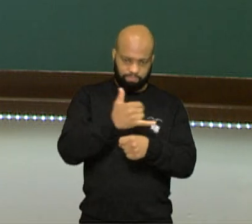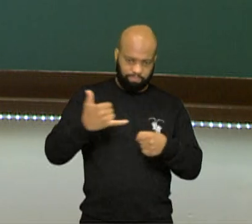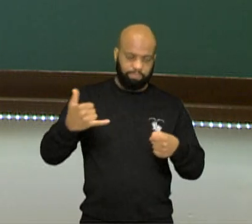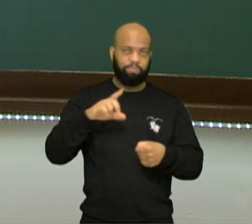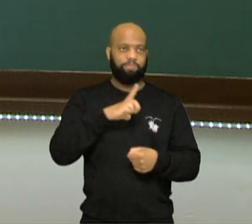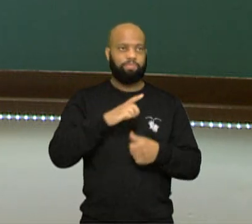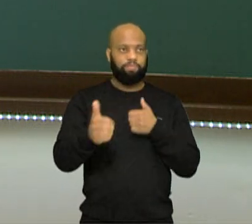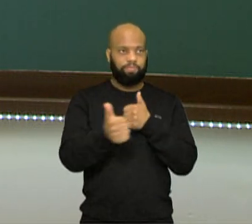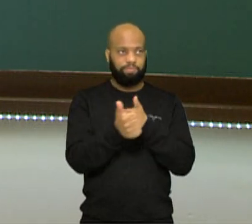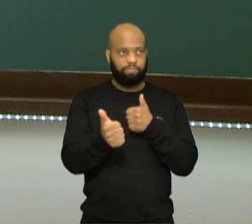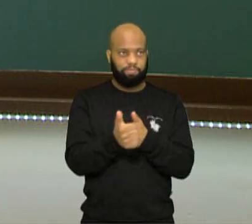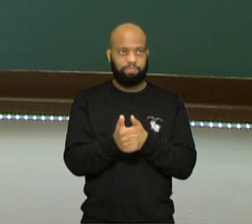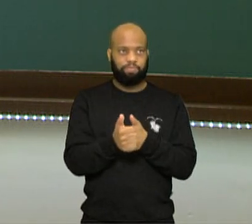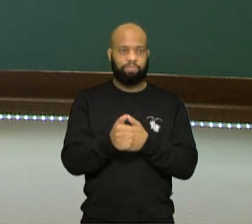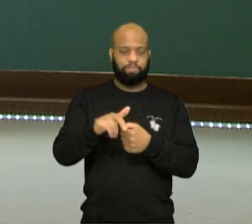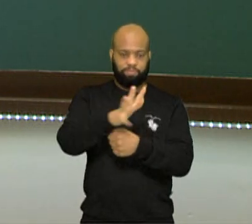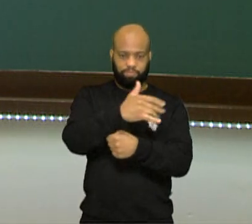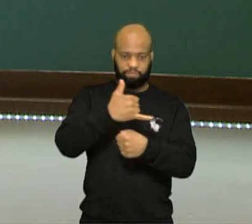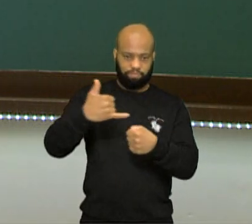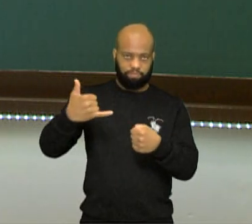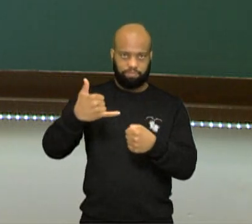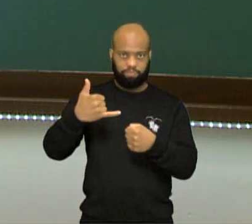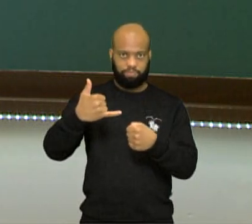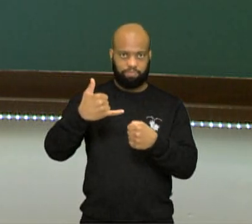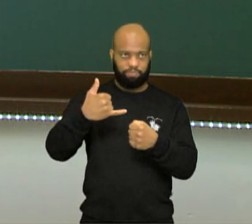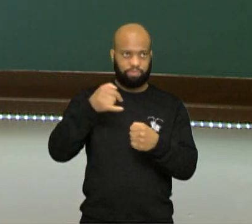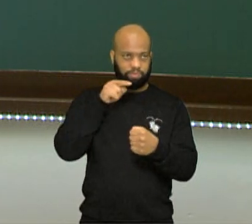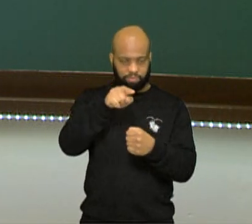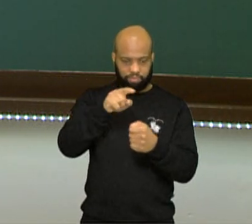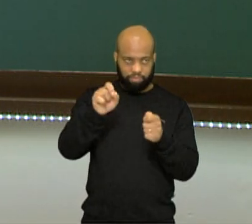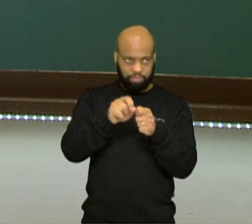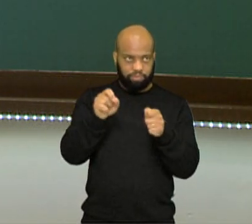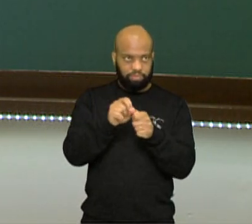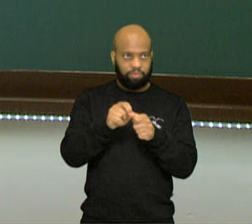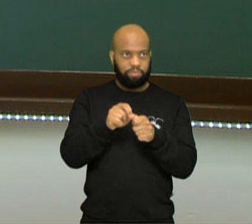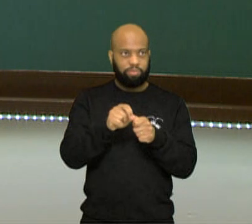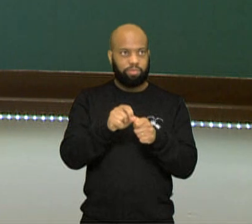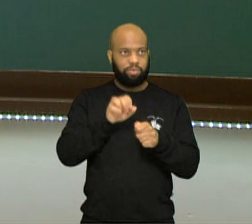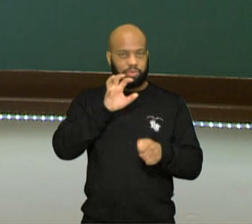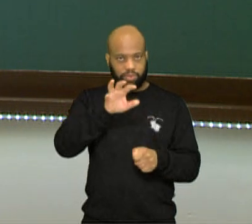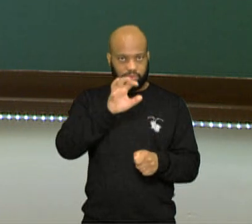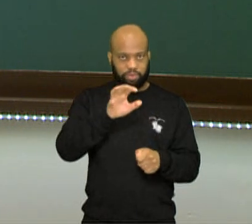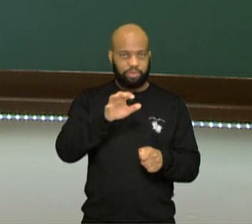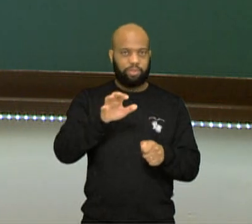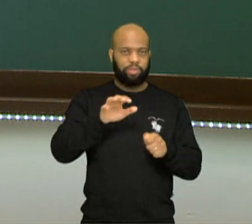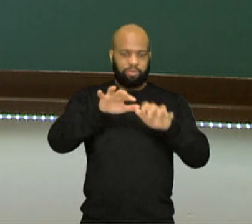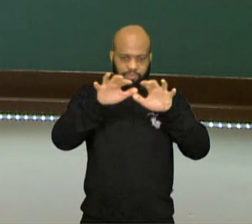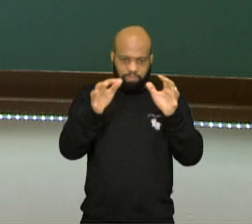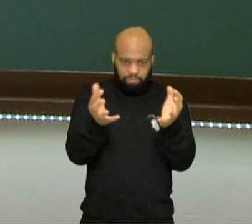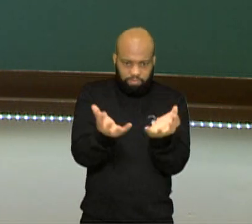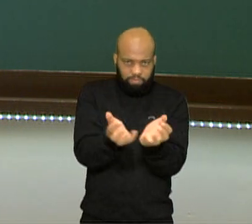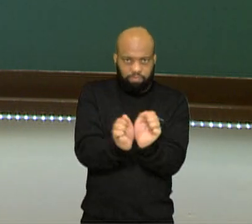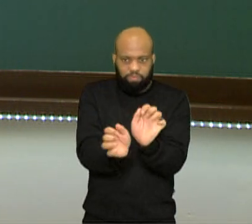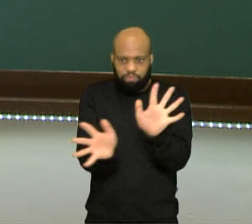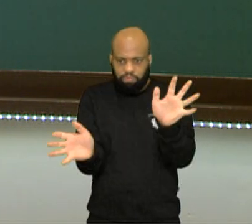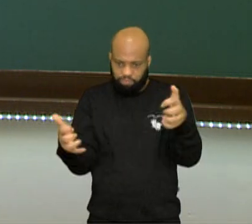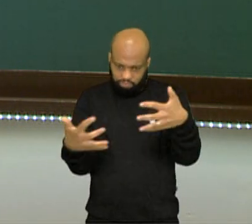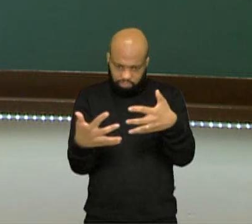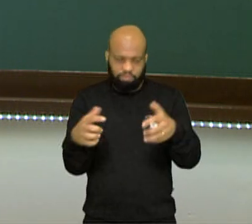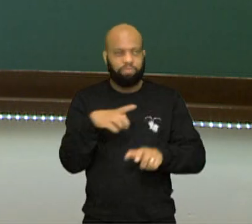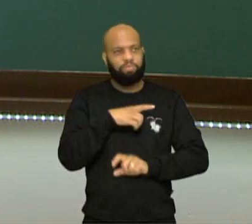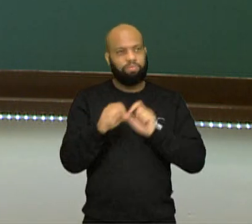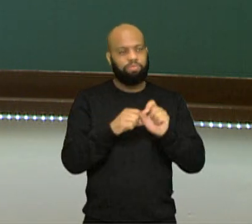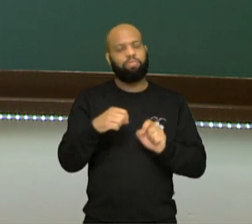carga Q, que é geradora do campo elétrico, eu realizo o mesmo trabalho para carregar essa carga elétrica, seja do ponto